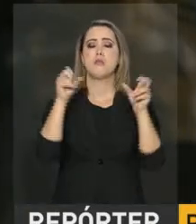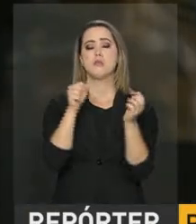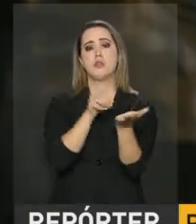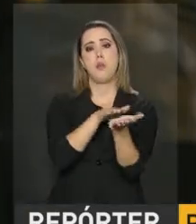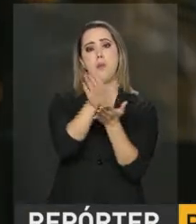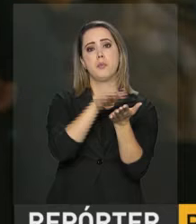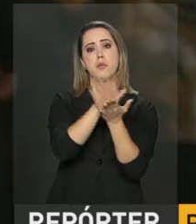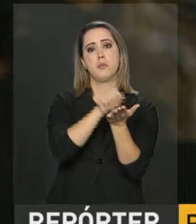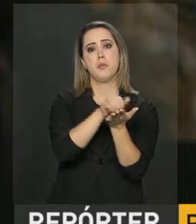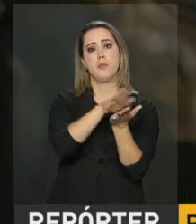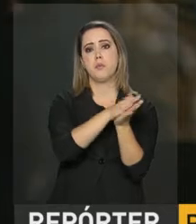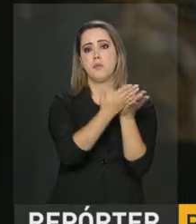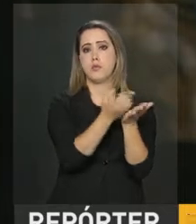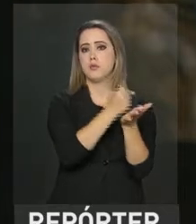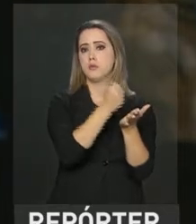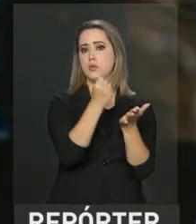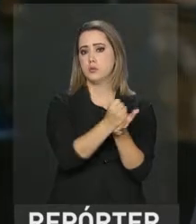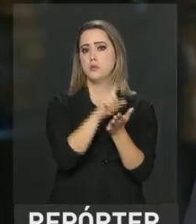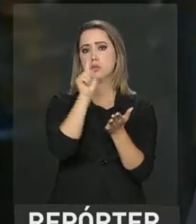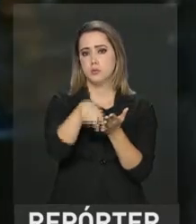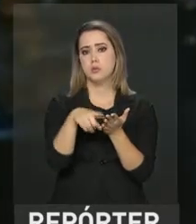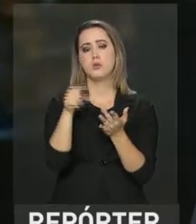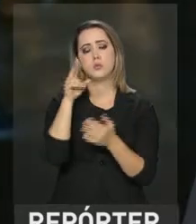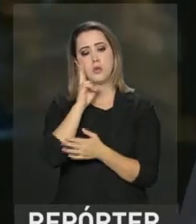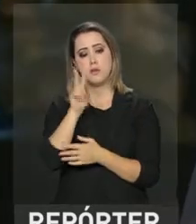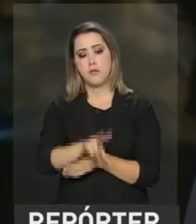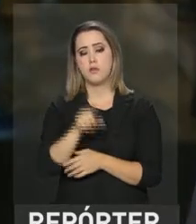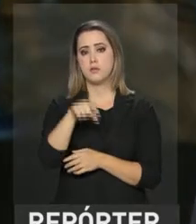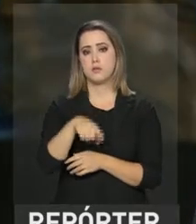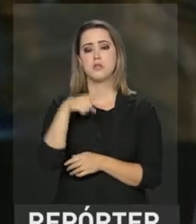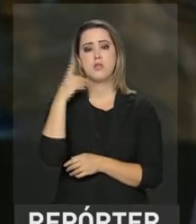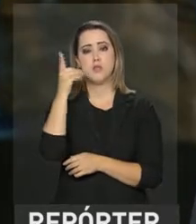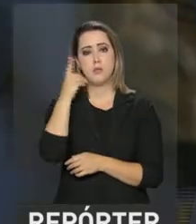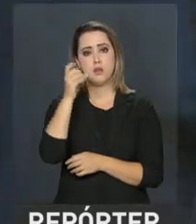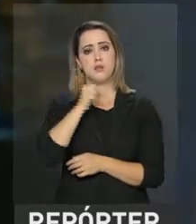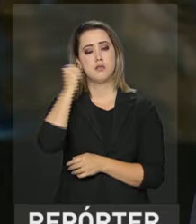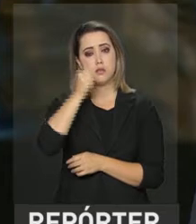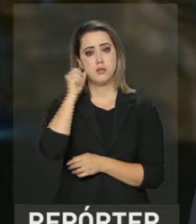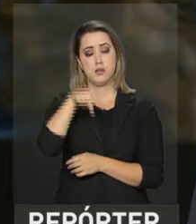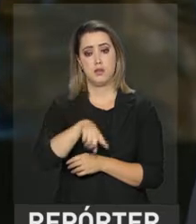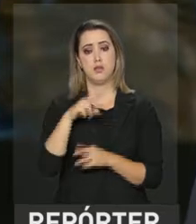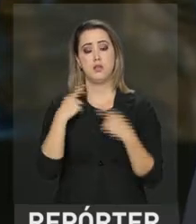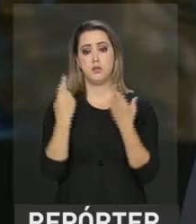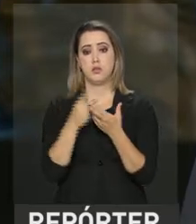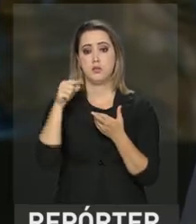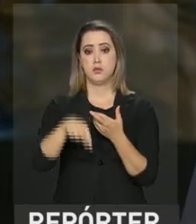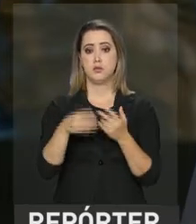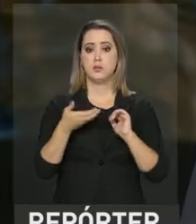previstas para serem analisadas pelos deputados e senadores nesta sessão do congresso nacional